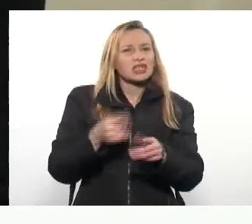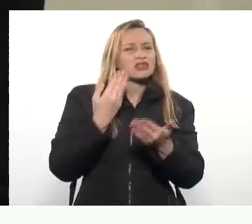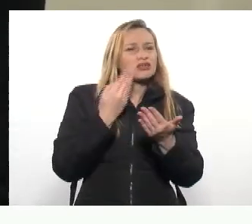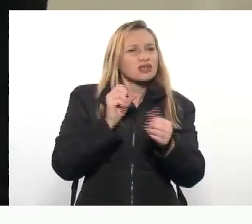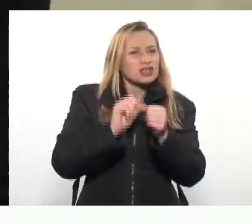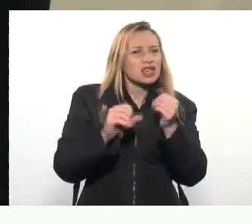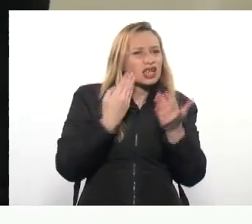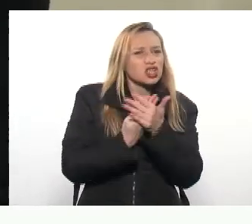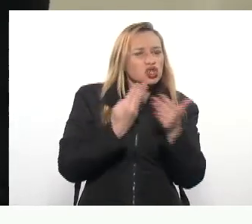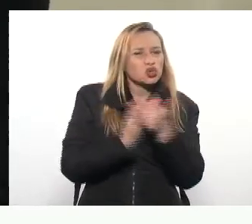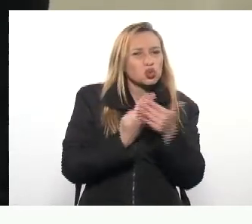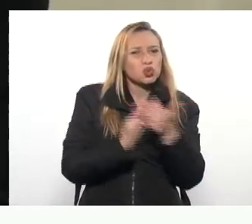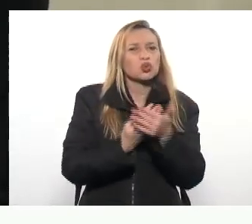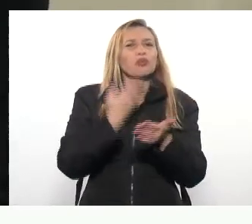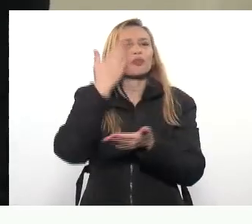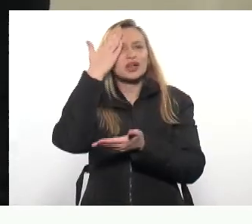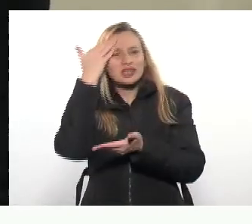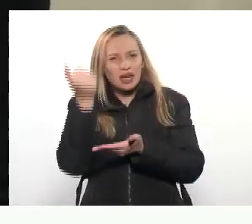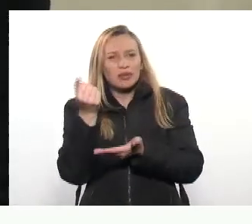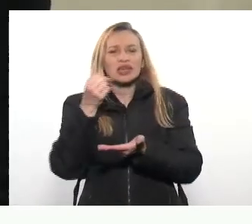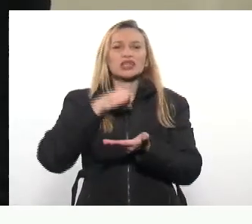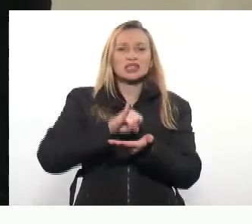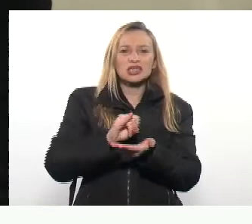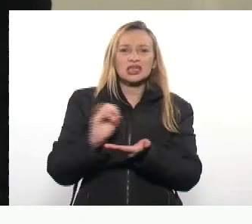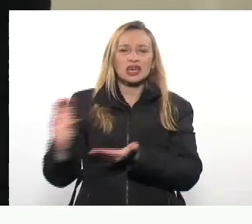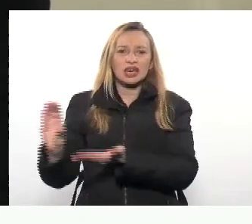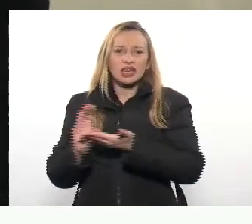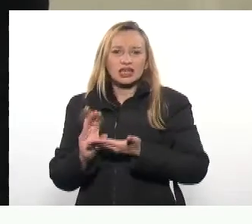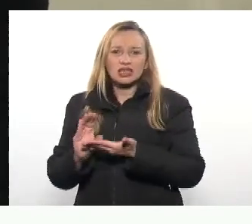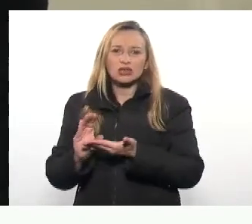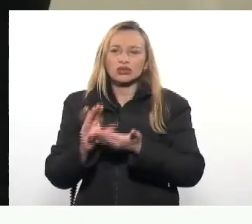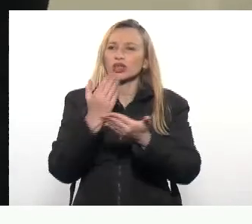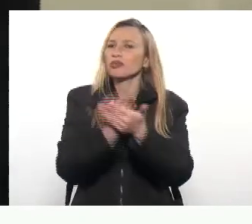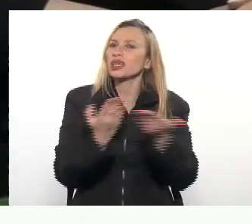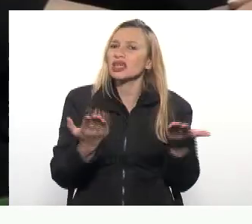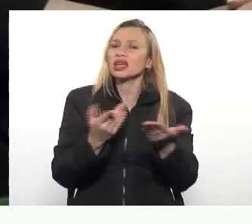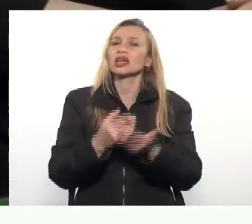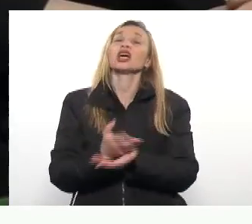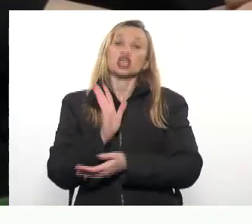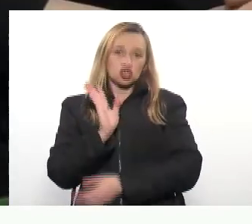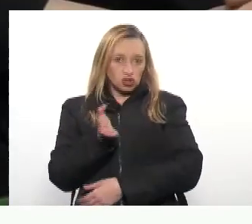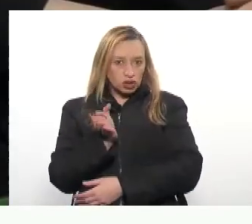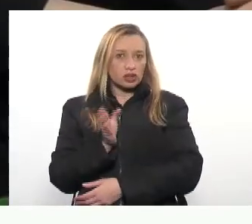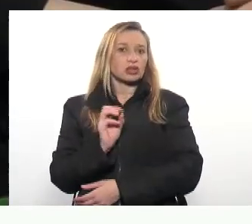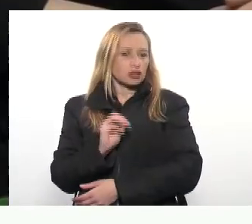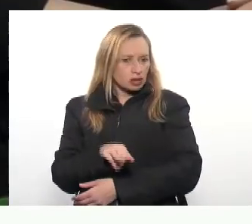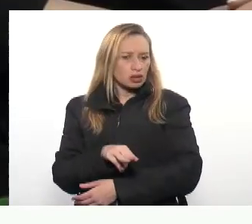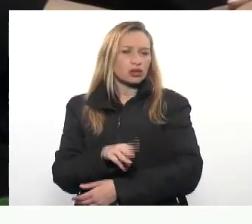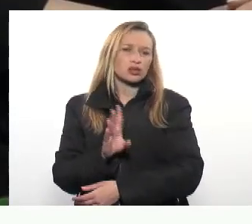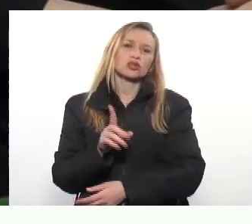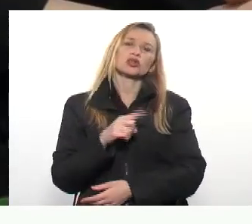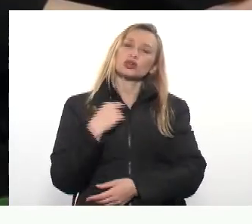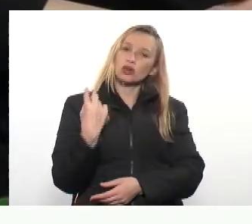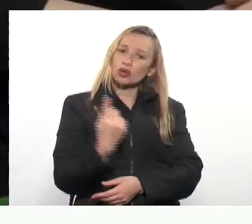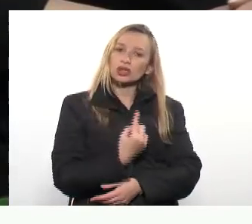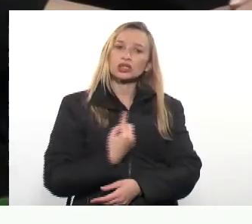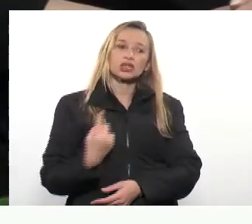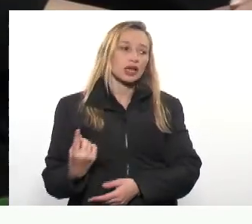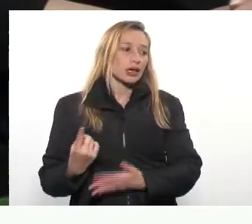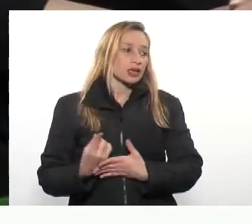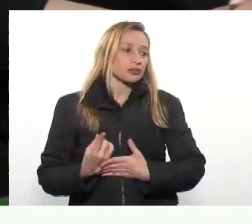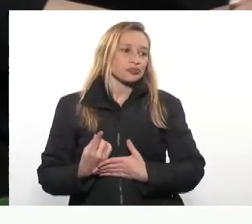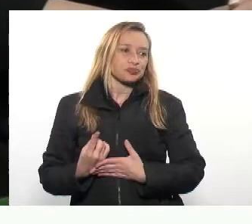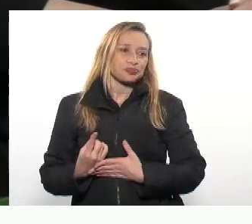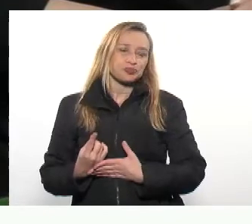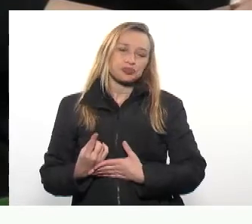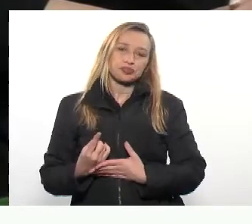estudo para saber se a arrecadação não iria cair com essa medida? Foi feito. Nós pegamos e rodamos em toda a base